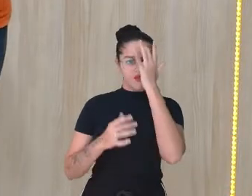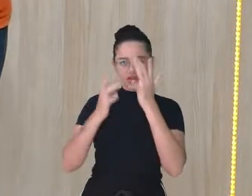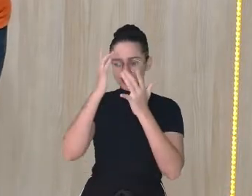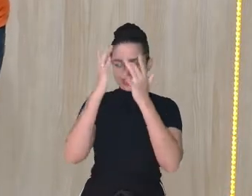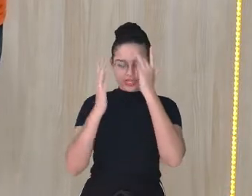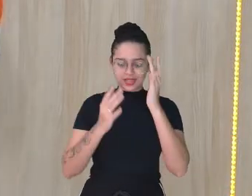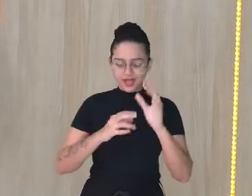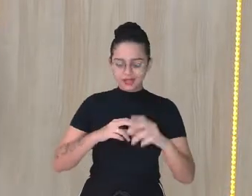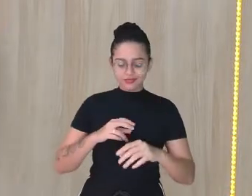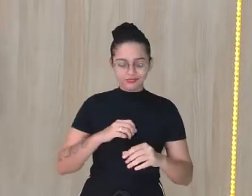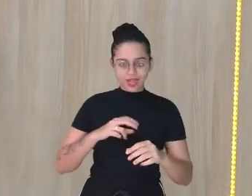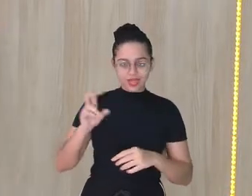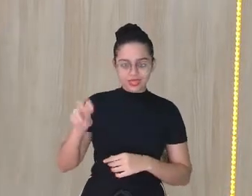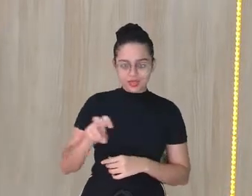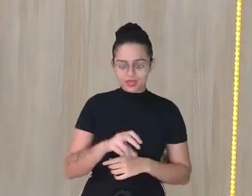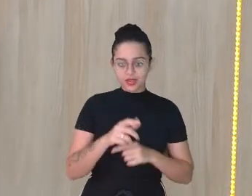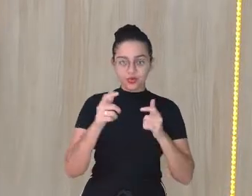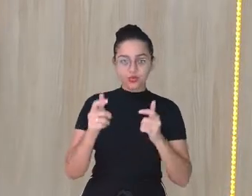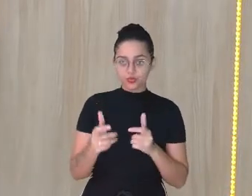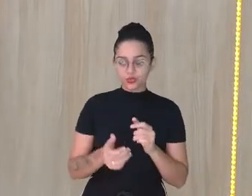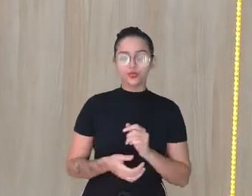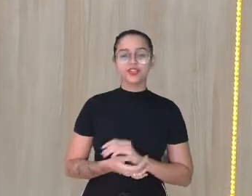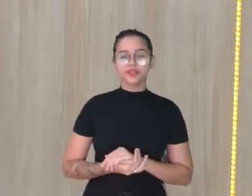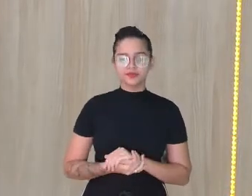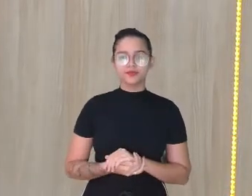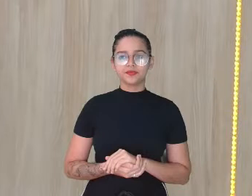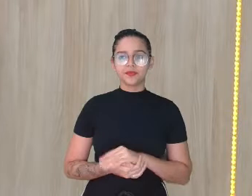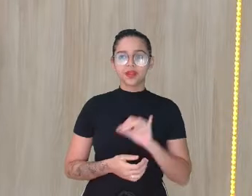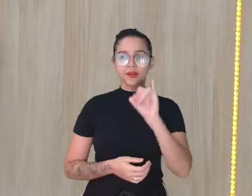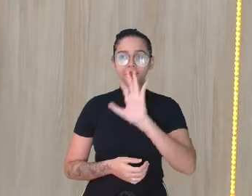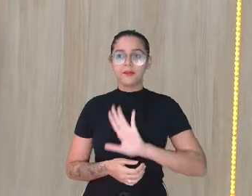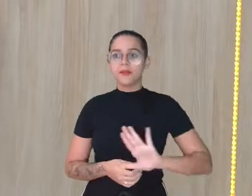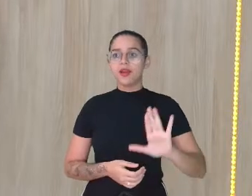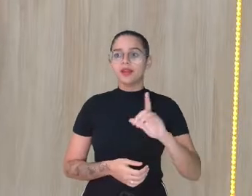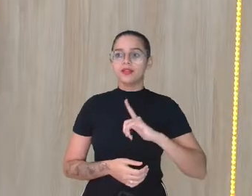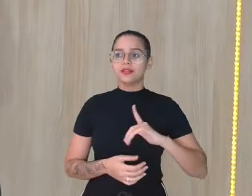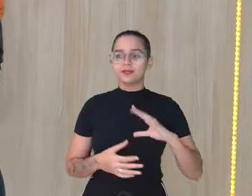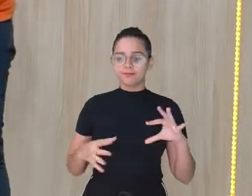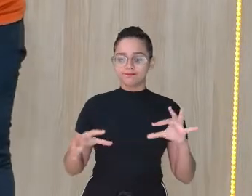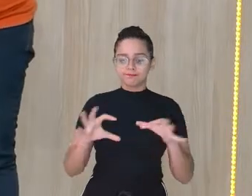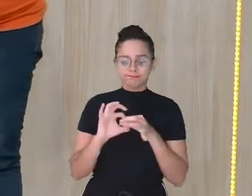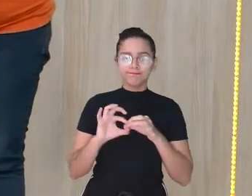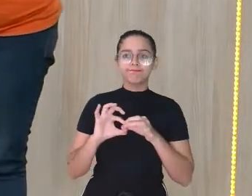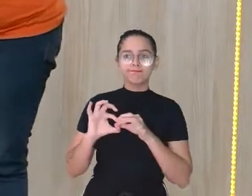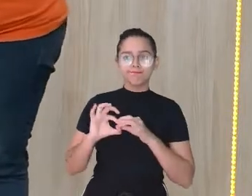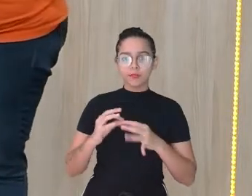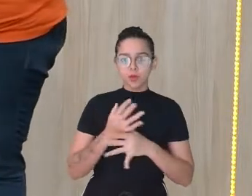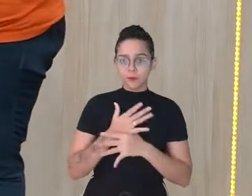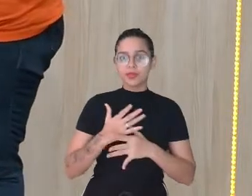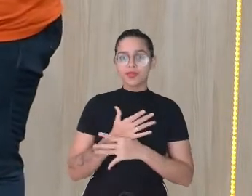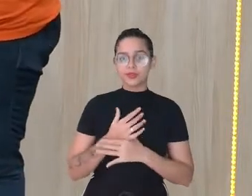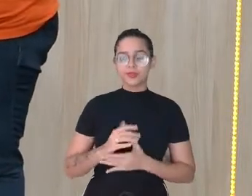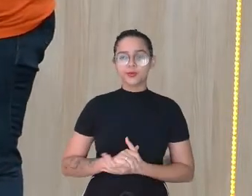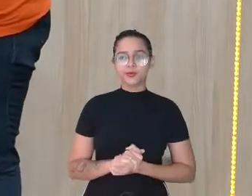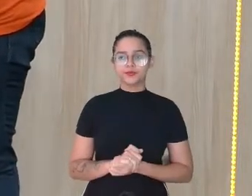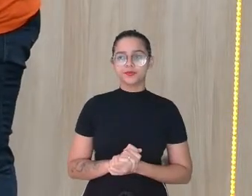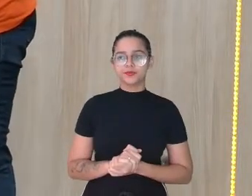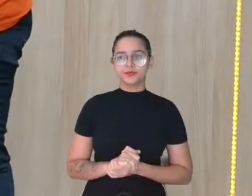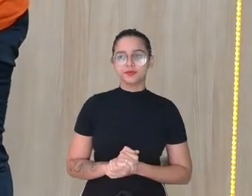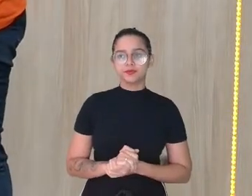se locomover naquele local. E o paisagismo está intrinsecamente ligado a esse urbanismo,